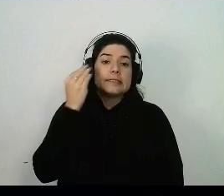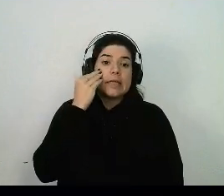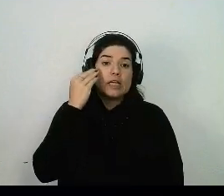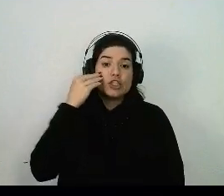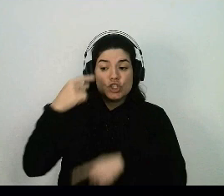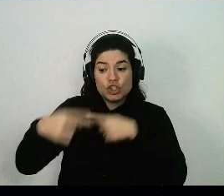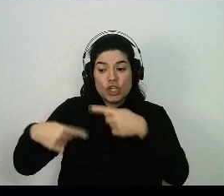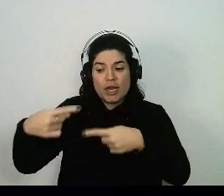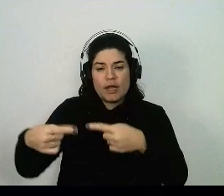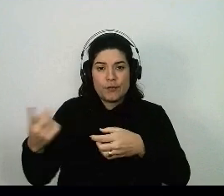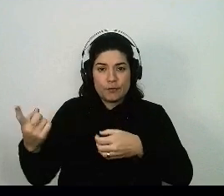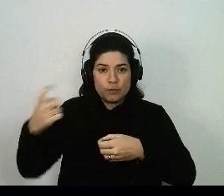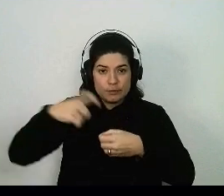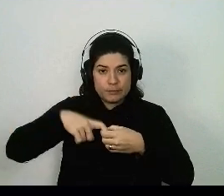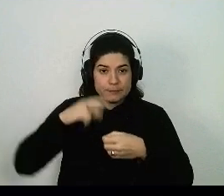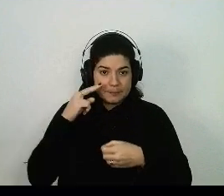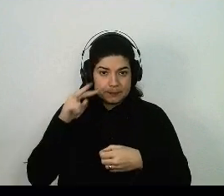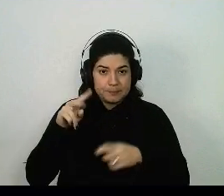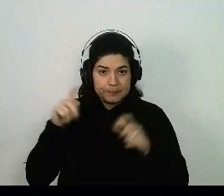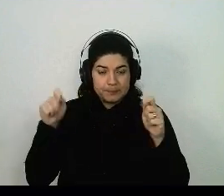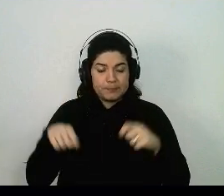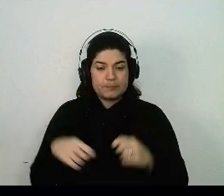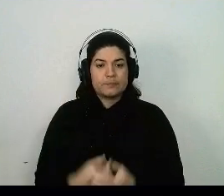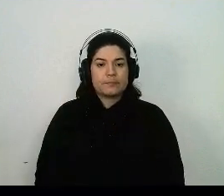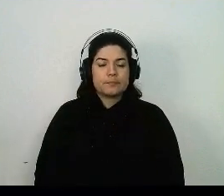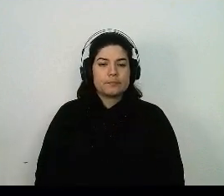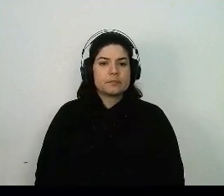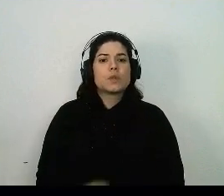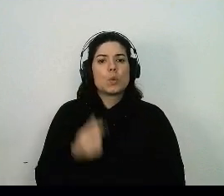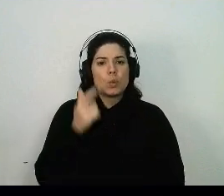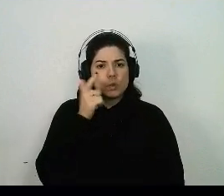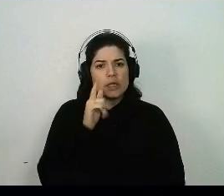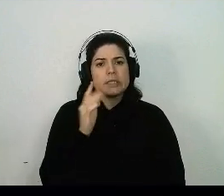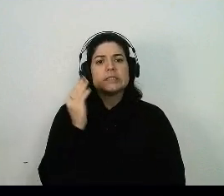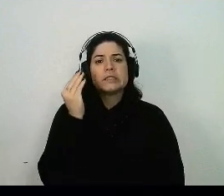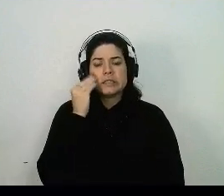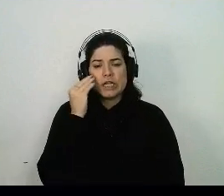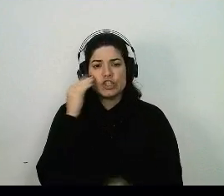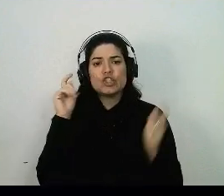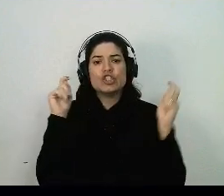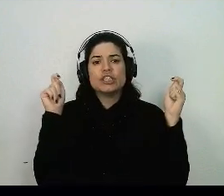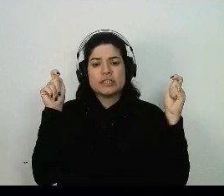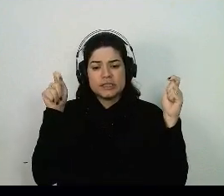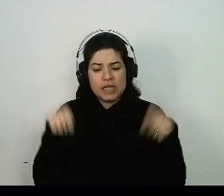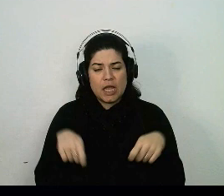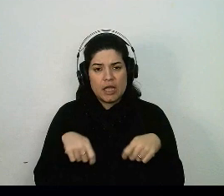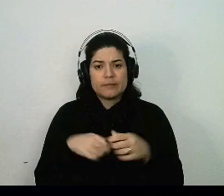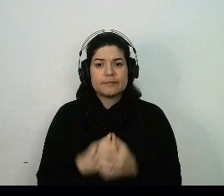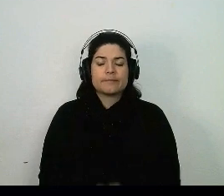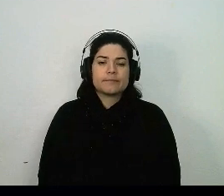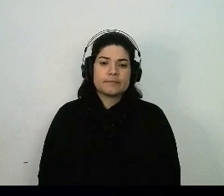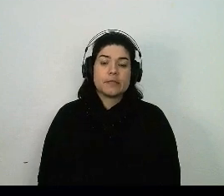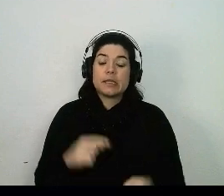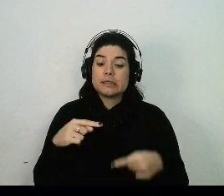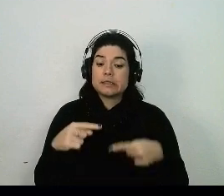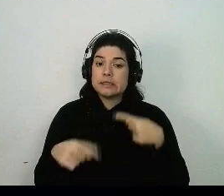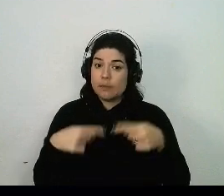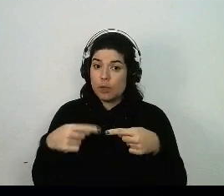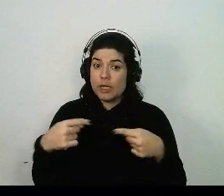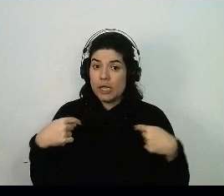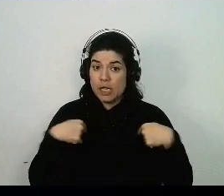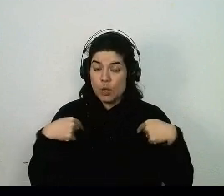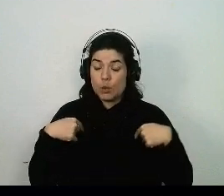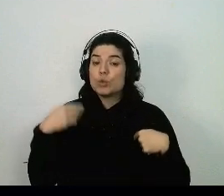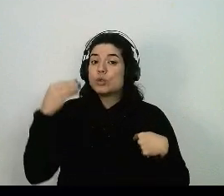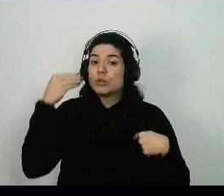voltar aqui para a gente conseguir ver. Ela conseguiu gerar os testes para essa função. E depois eu testei a parte